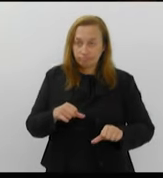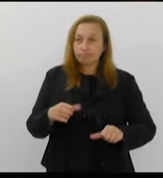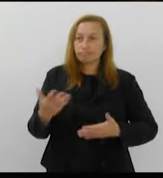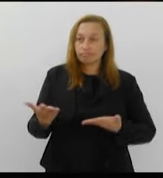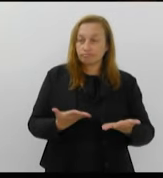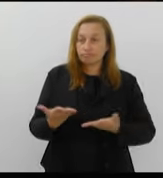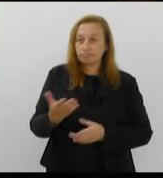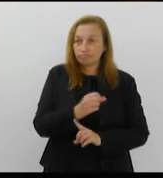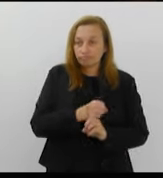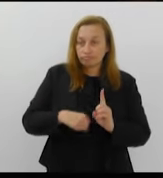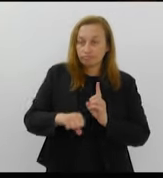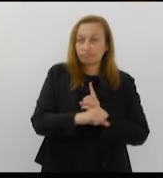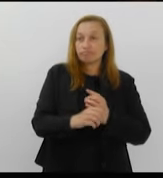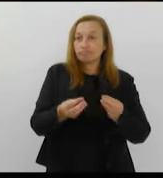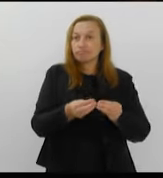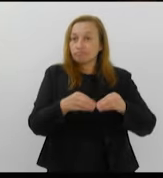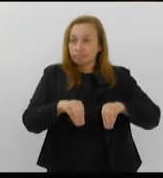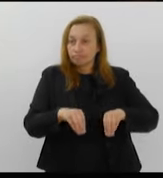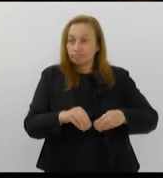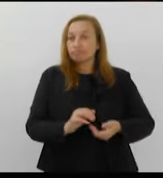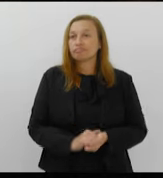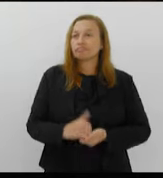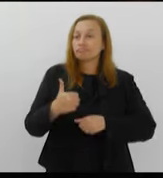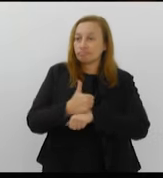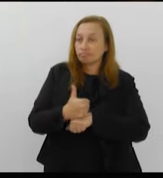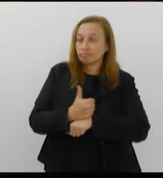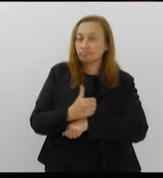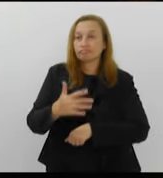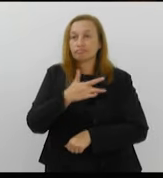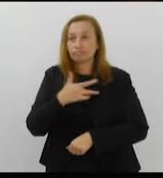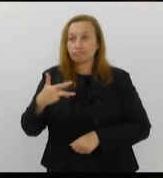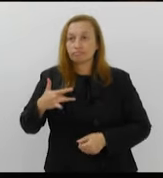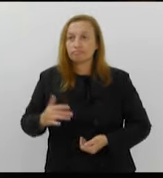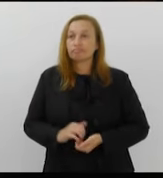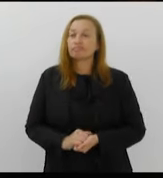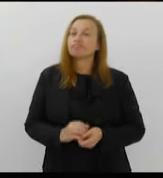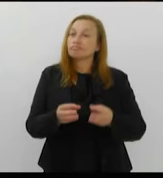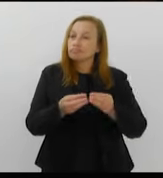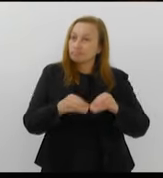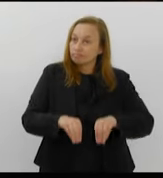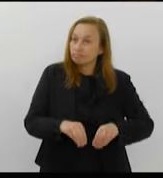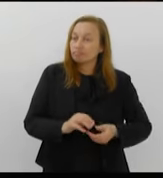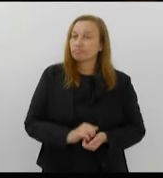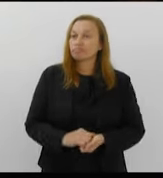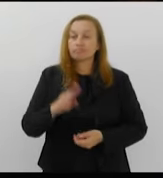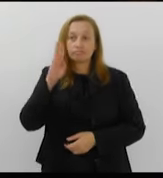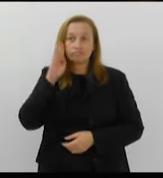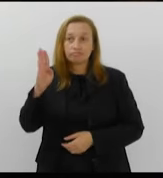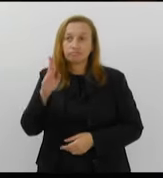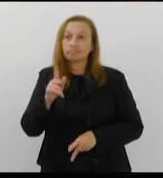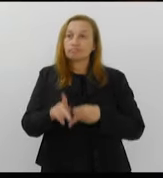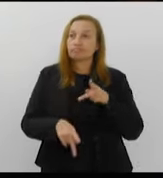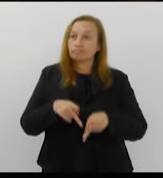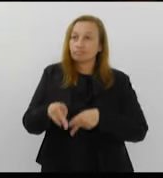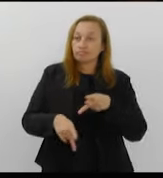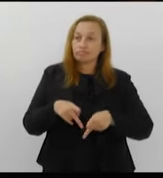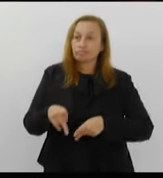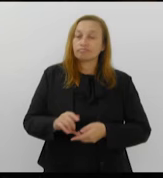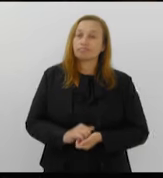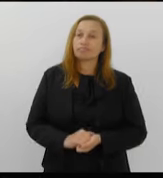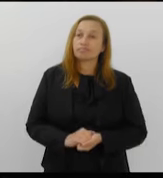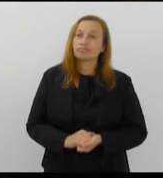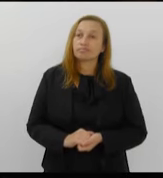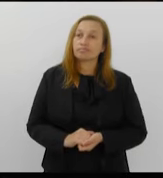sociais, prejudicando os profissionais da saúde e prejudicando fundamentalmente a população,